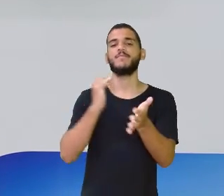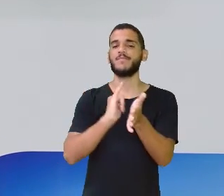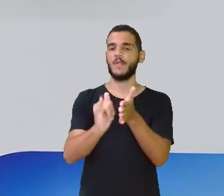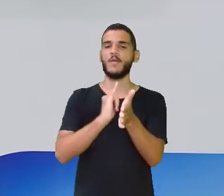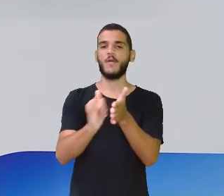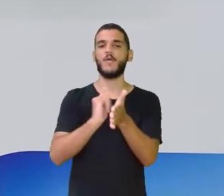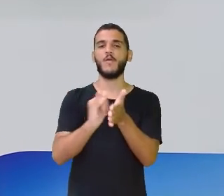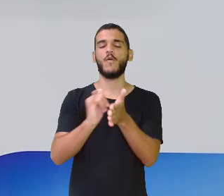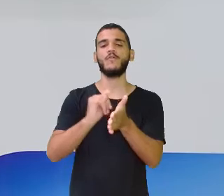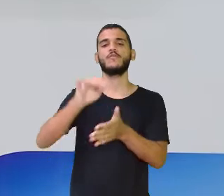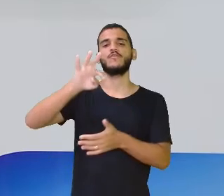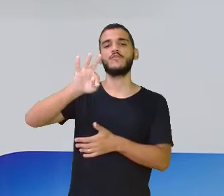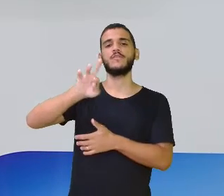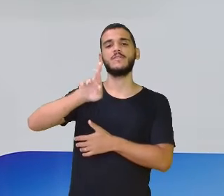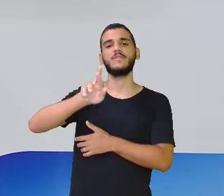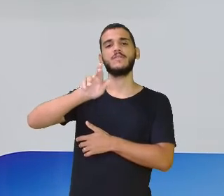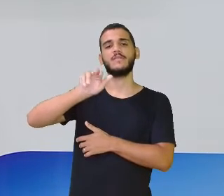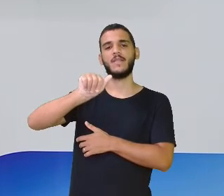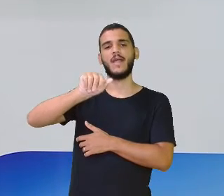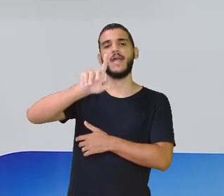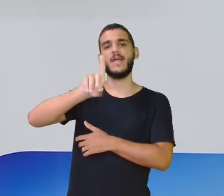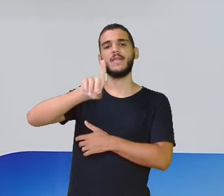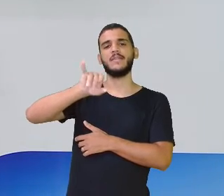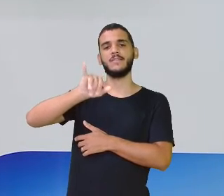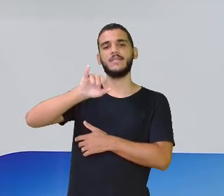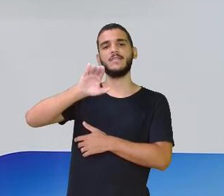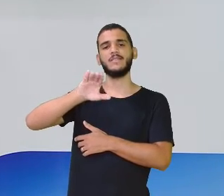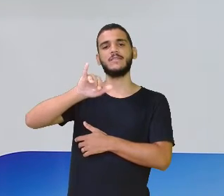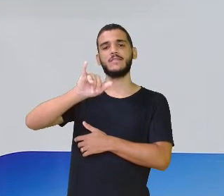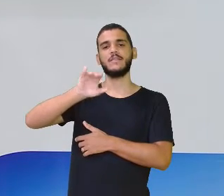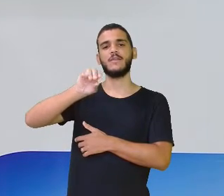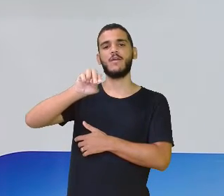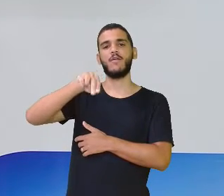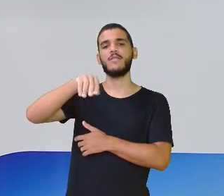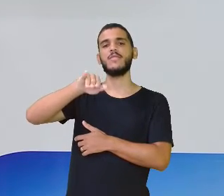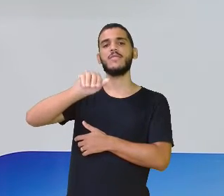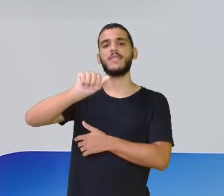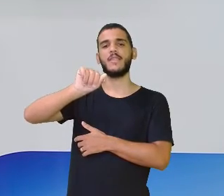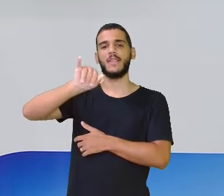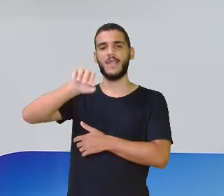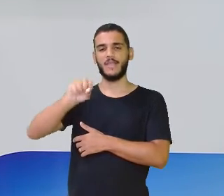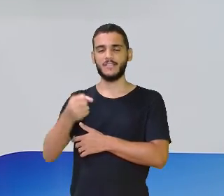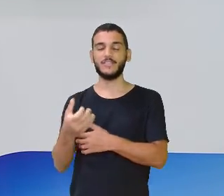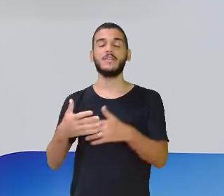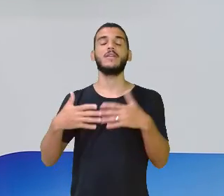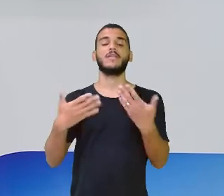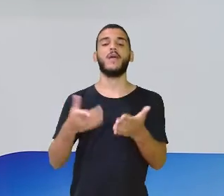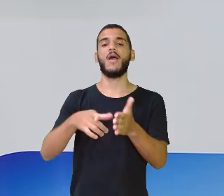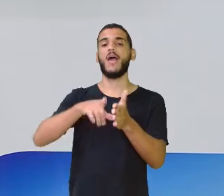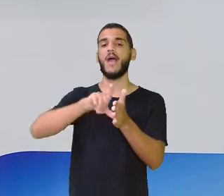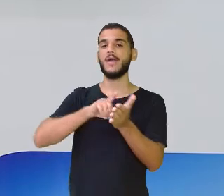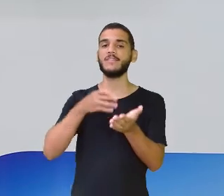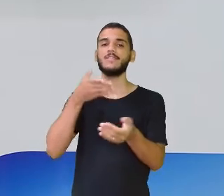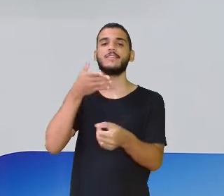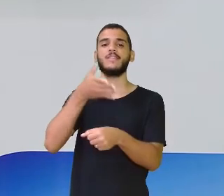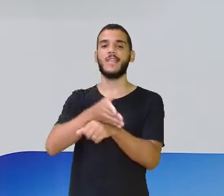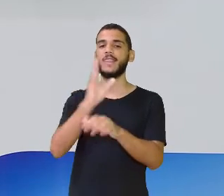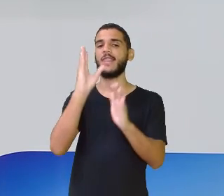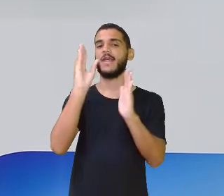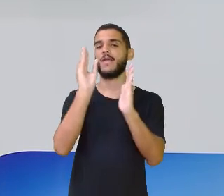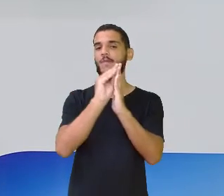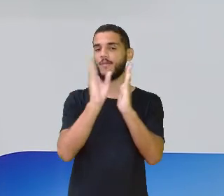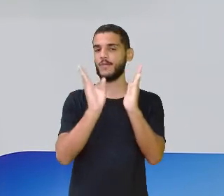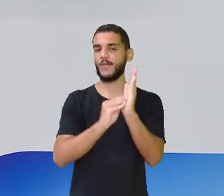contos tradicionais. Mas antes de eu já entrar no conteúdo, deixa eu apresentar aqui o meu querido